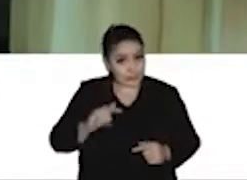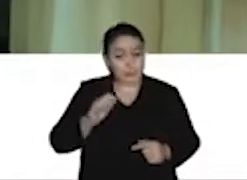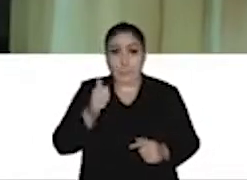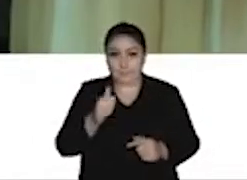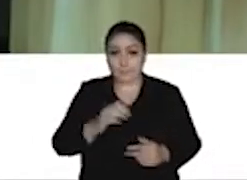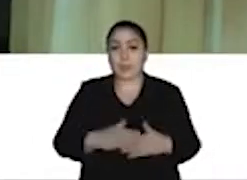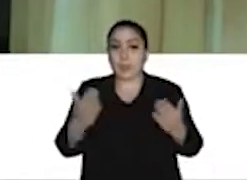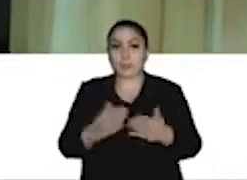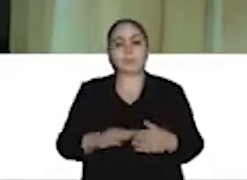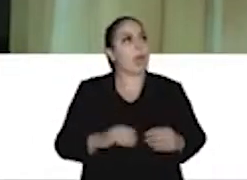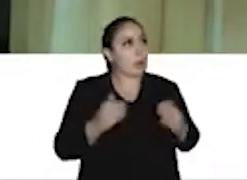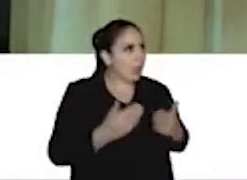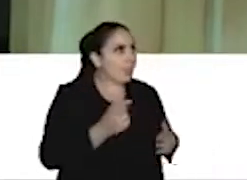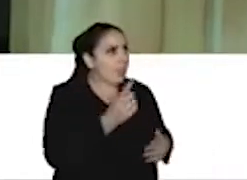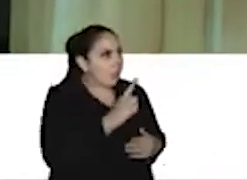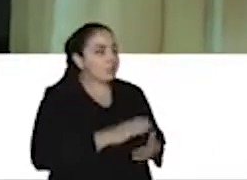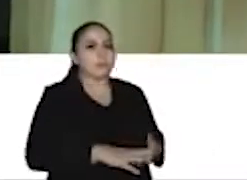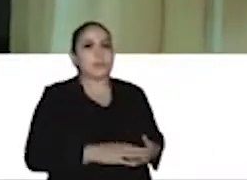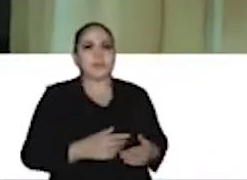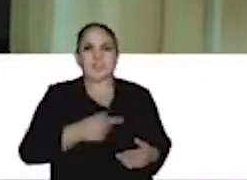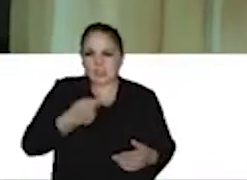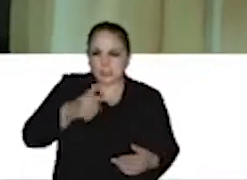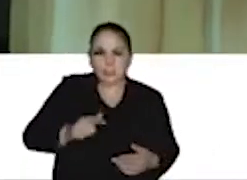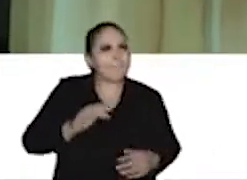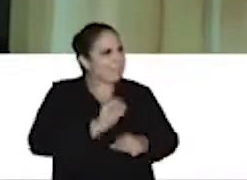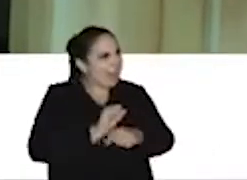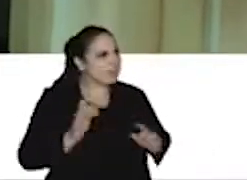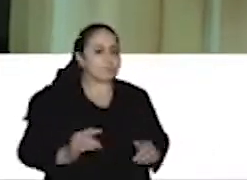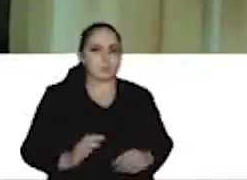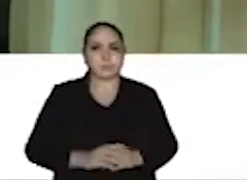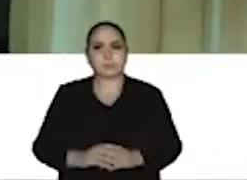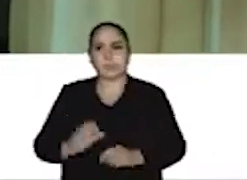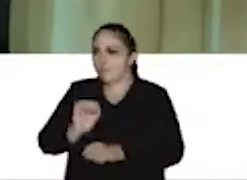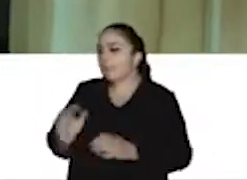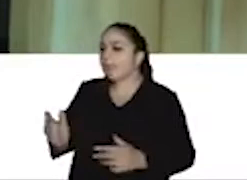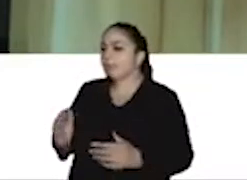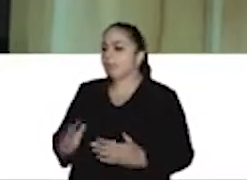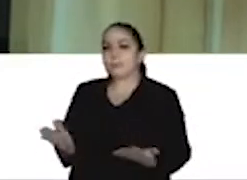A partir de agora. A partir de agora. Não, agora não. Não, agora não. Para com isso. Para com isso.